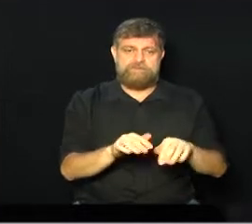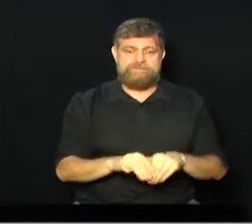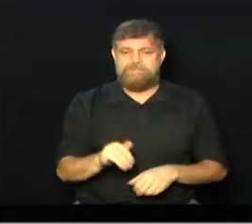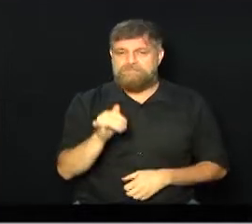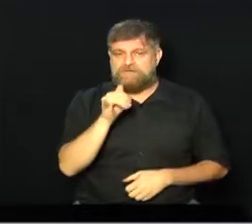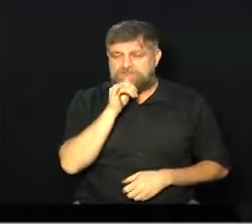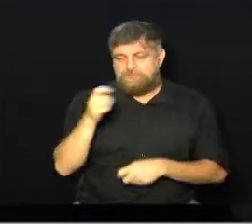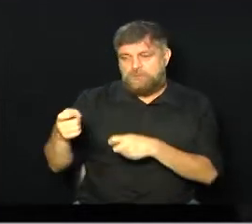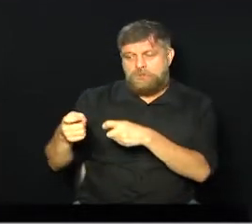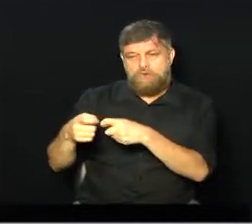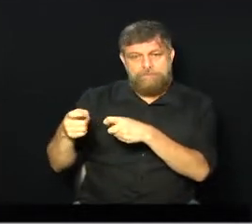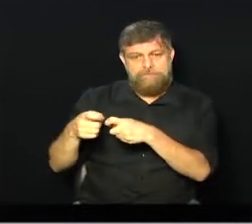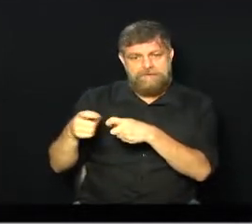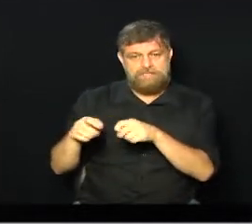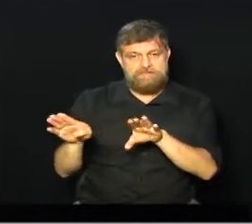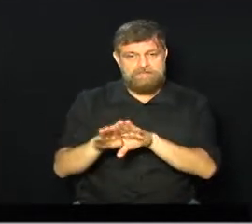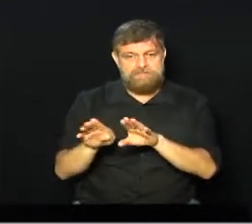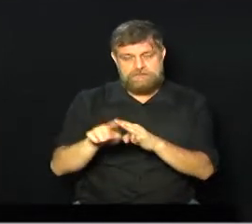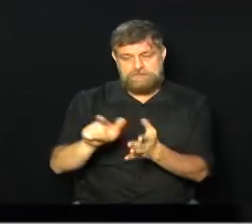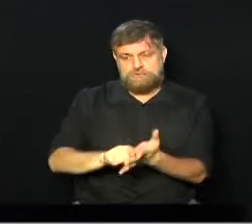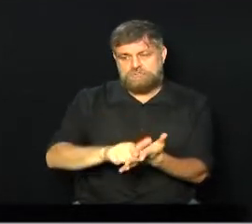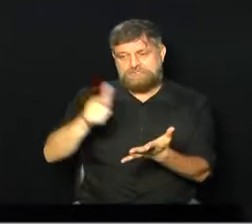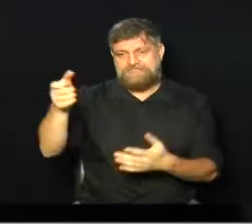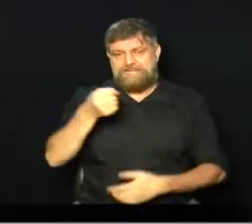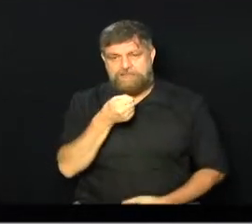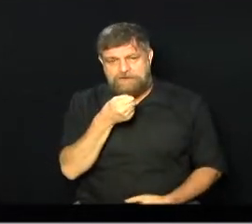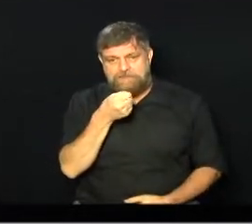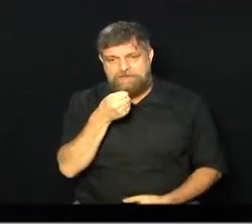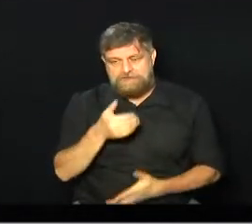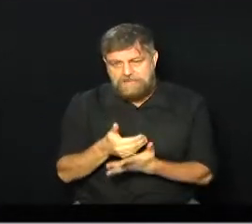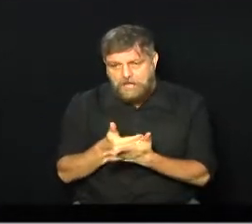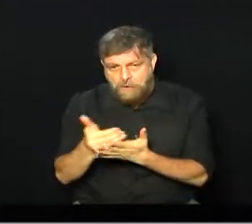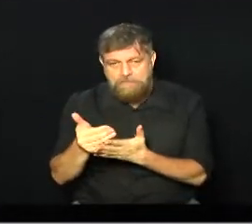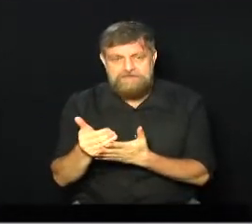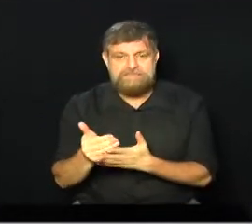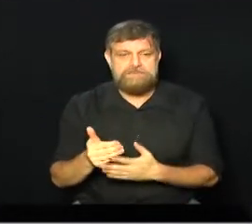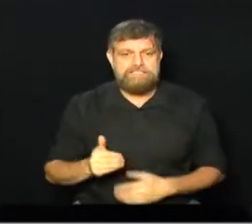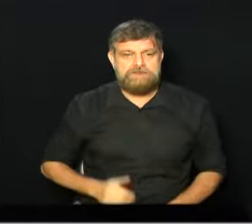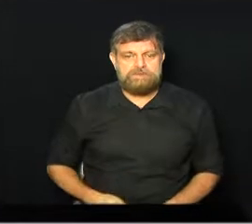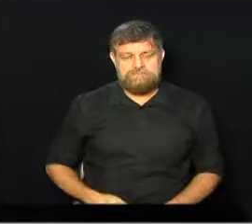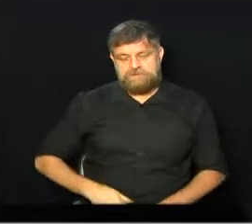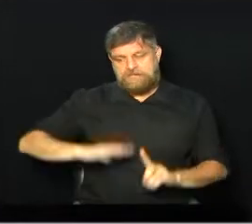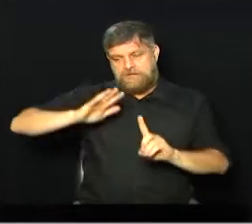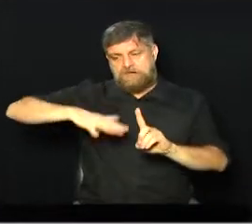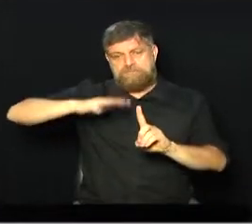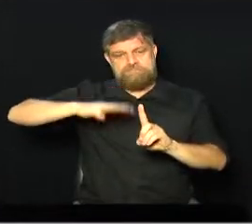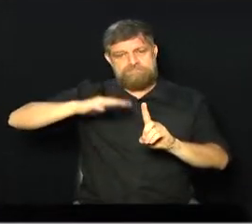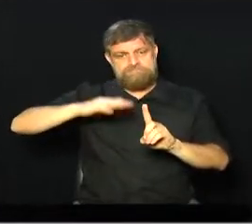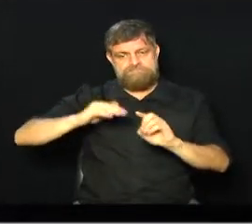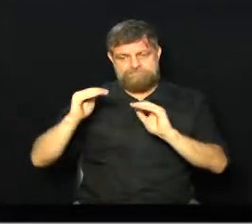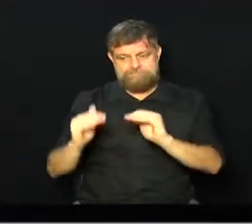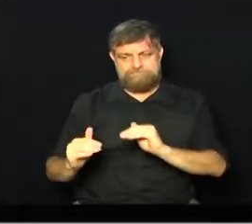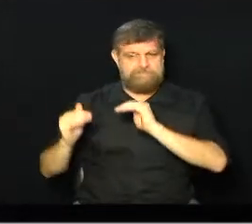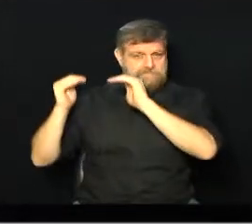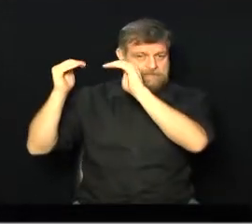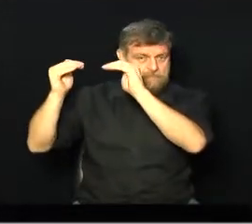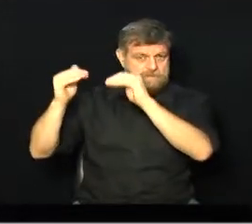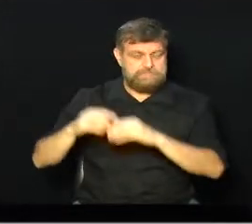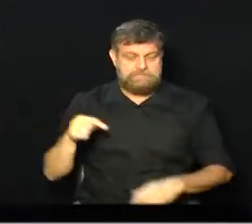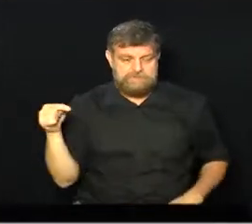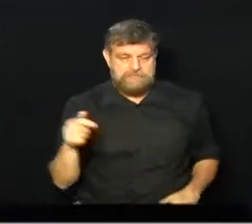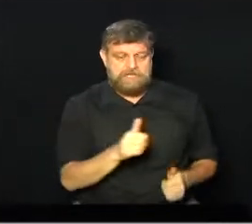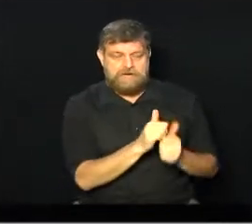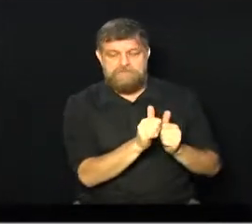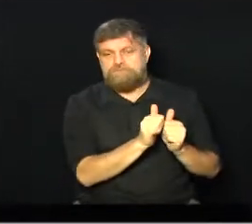médico, um próprio jornalista, está começando a se destacar no mercado, sim, o futebol ele